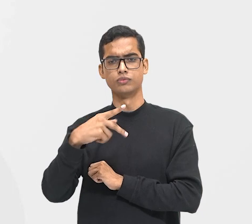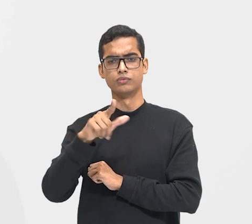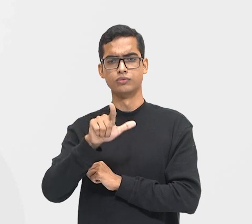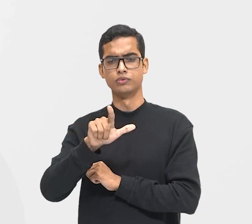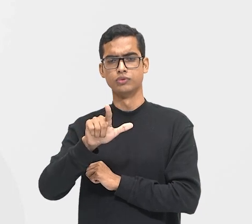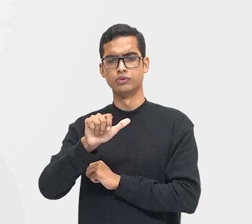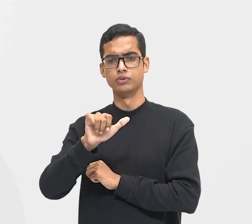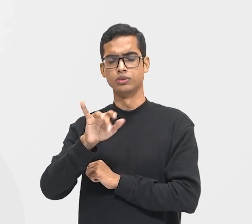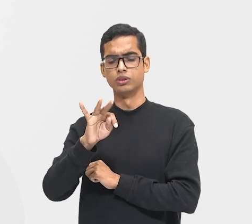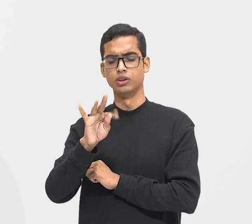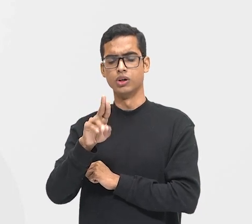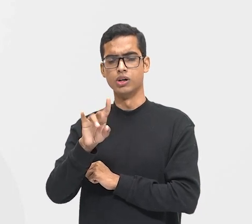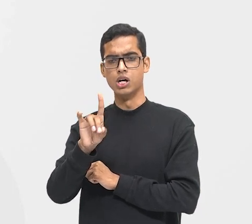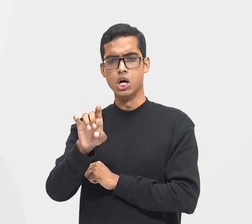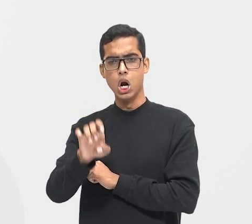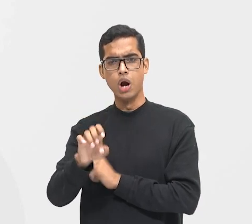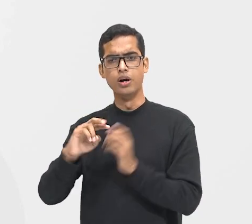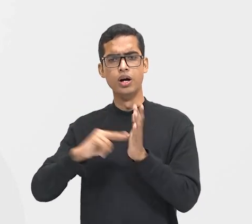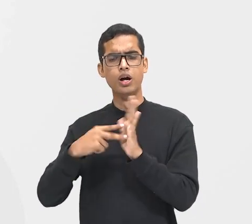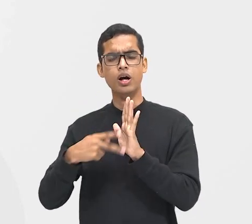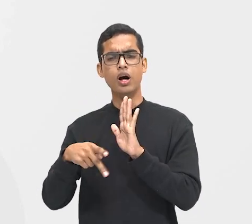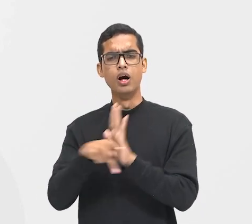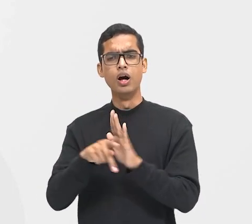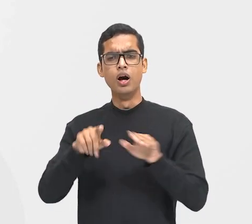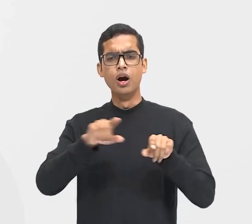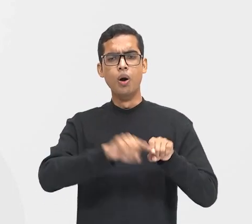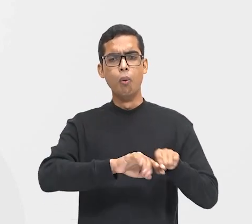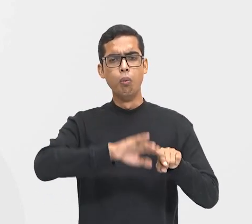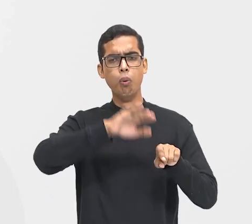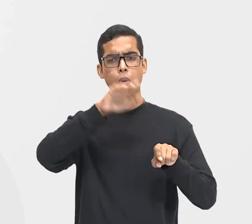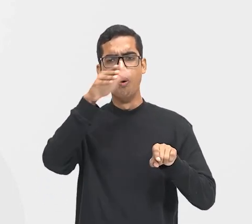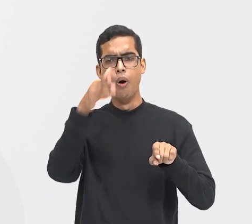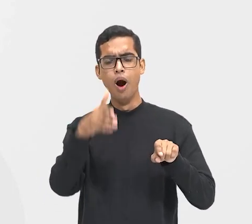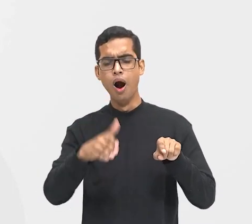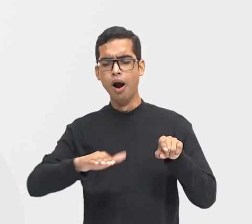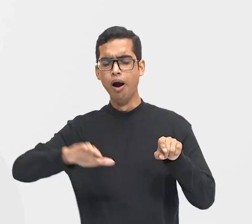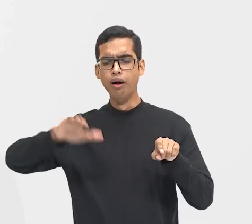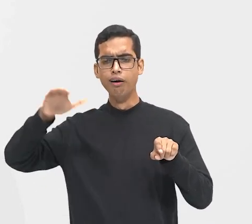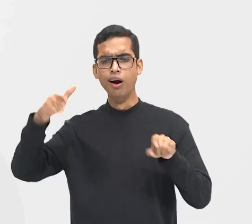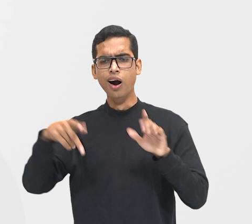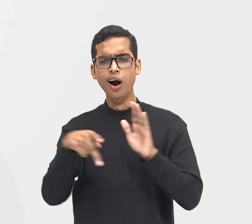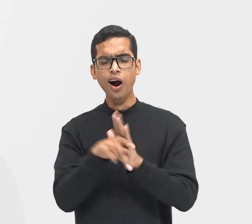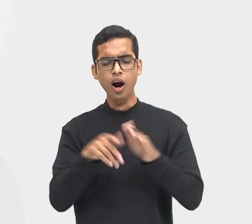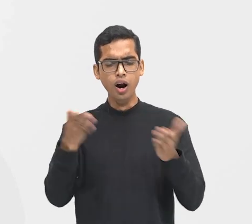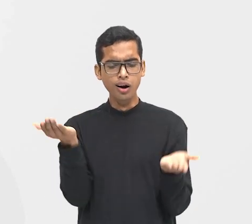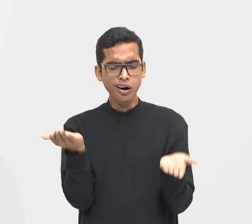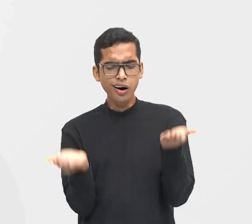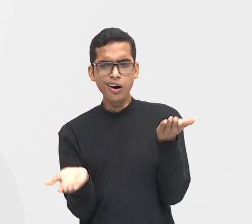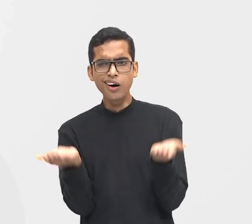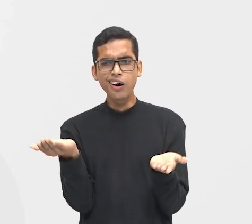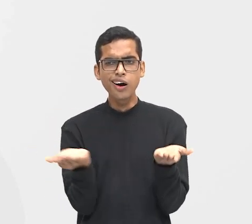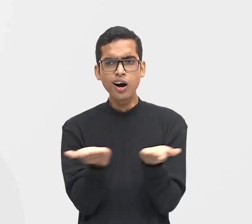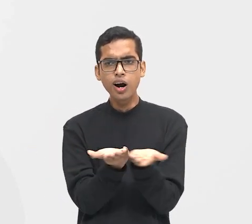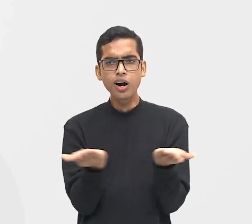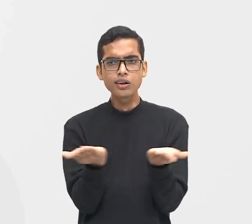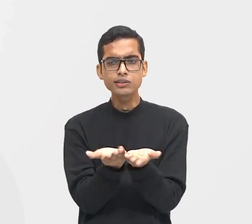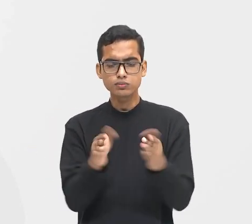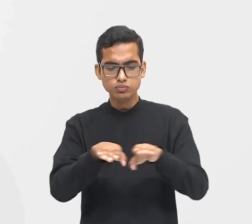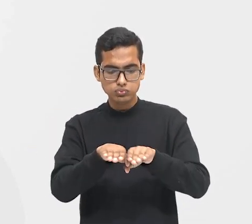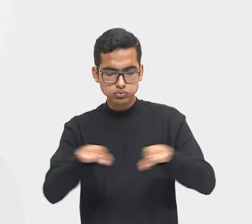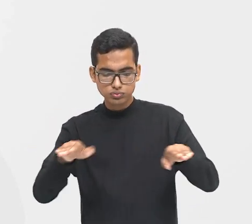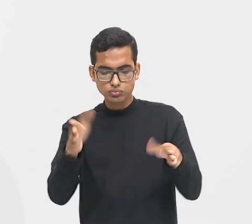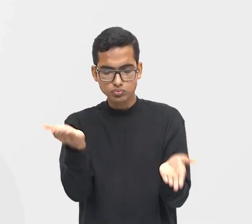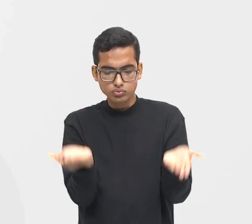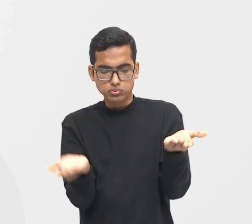amplitude está relacionada ali com a altura da onda, que é uma distância entre o ponto de equilíbrio, que é repouso da